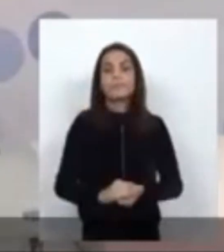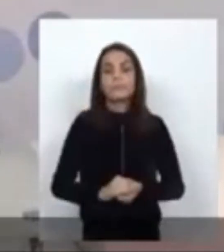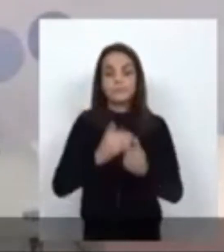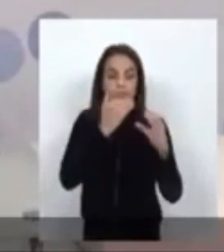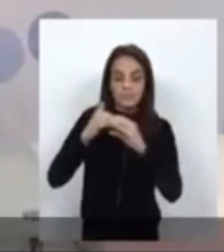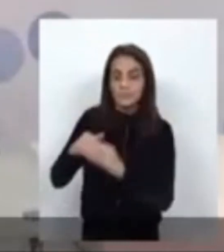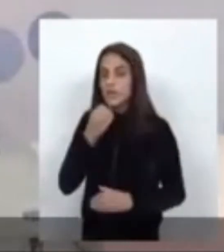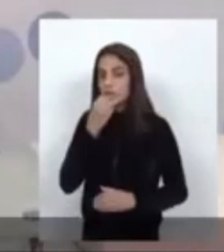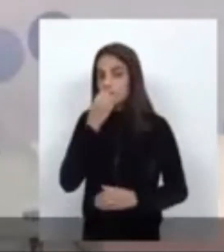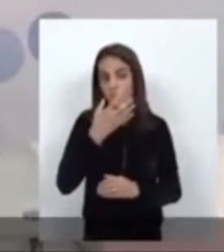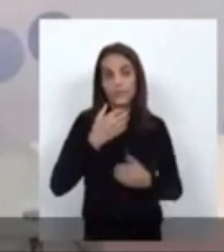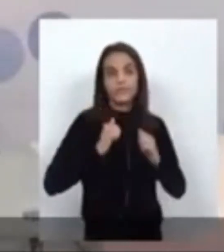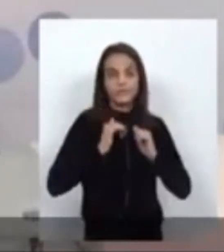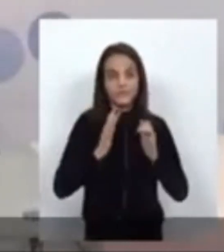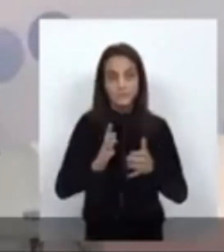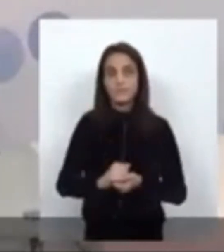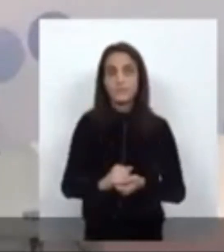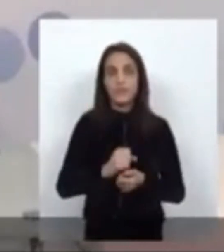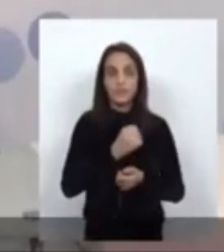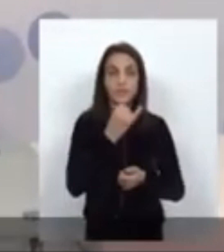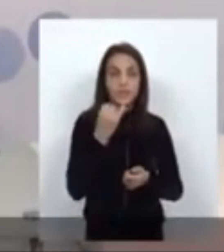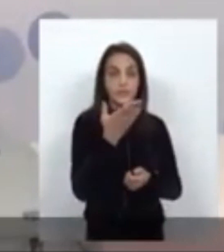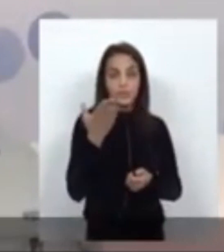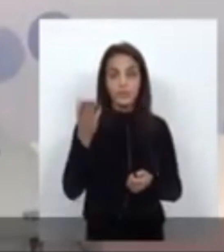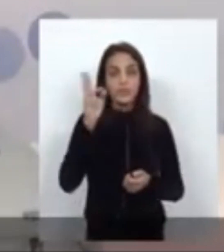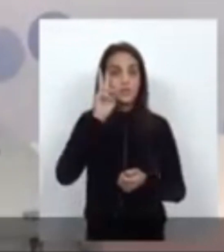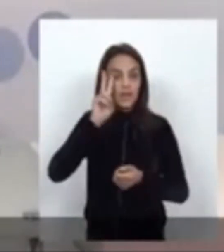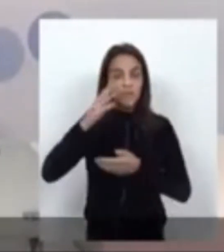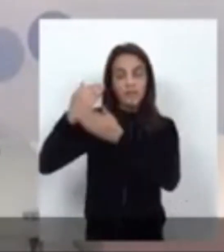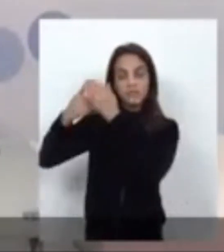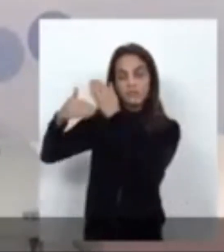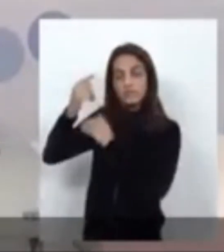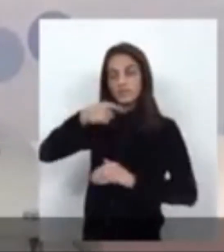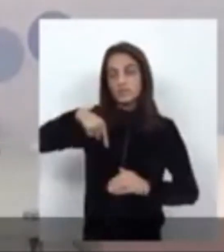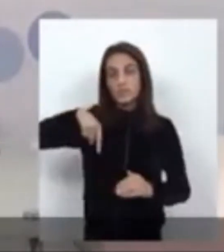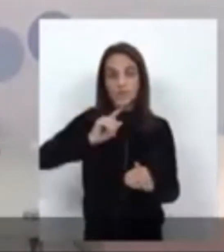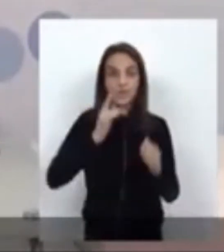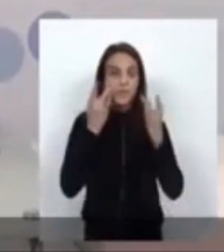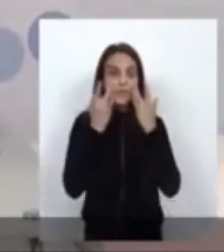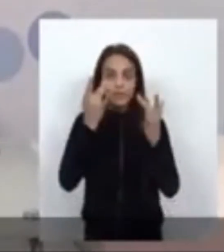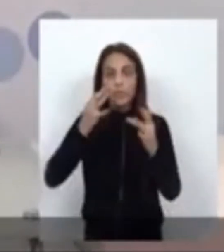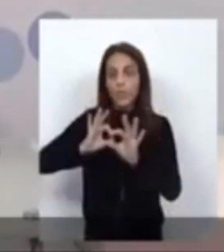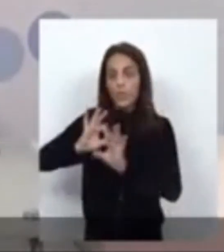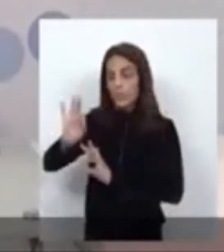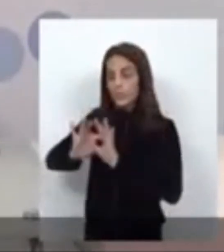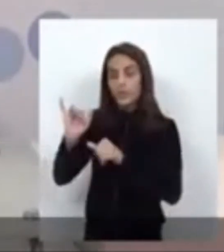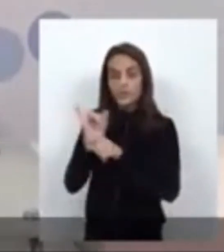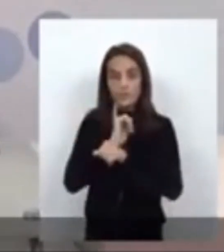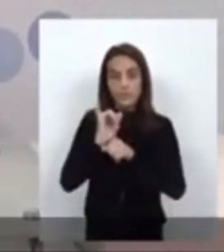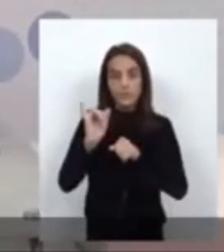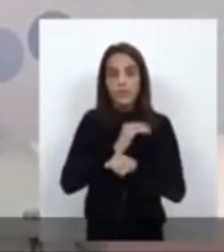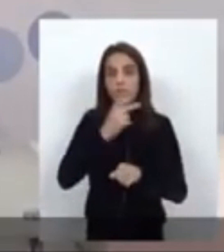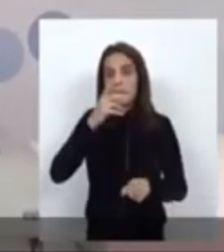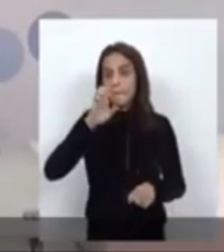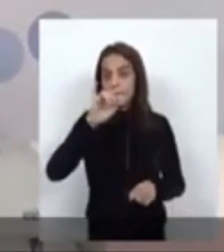das boas práticas, né? Então, se vocês lembram, há um tempinho atrás, a gente apresentou aqui o projeto de mentoria do PEI, o projeto